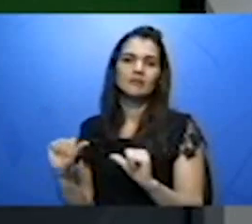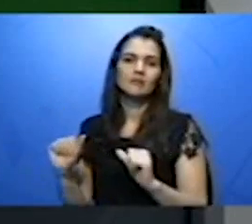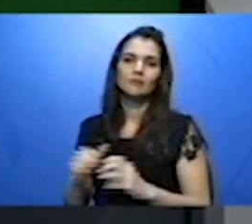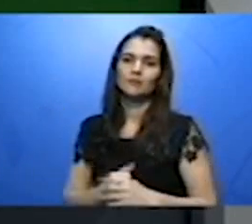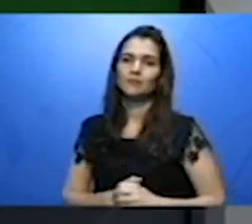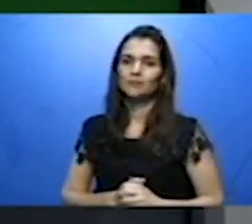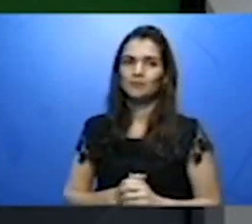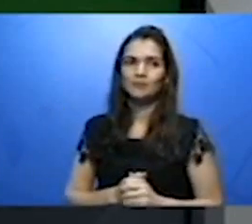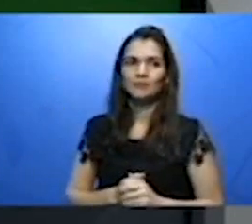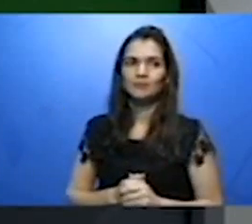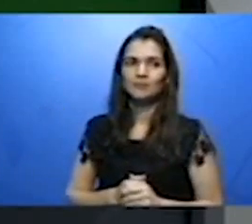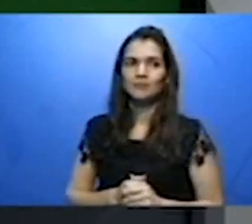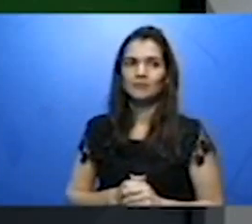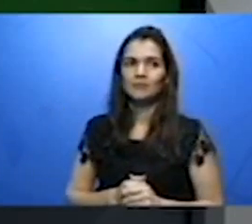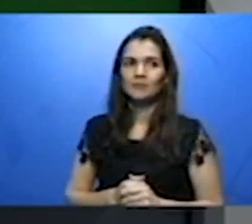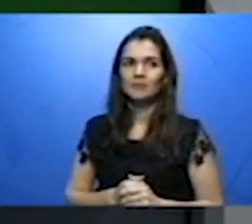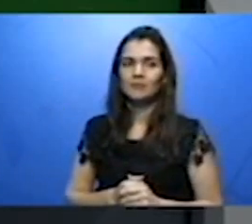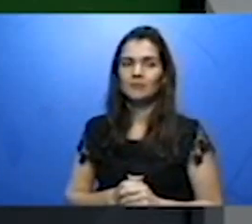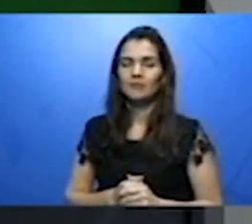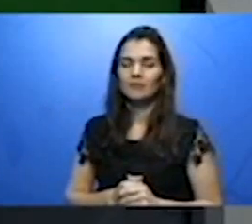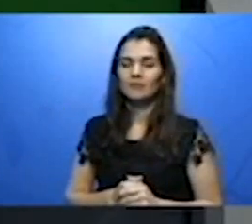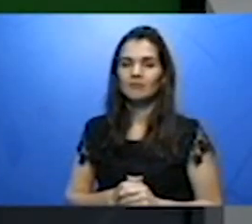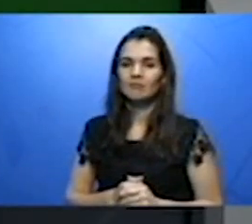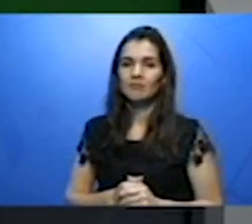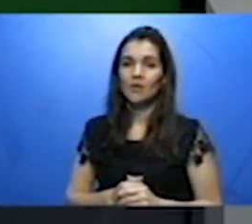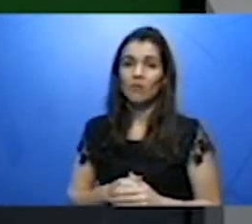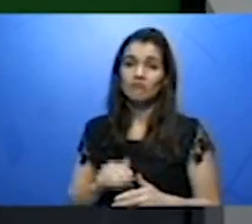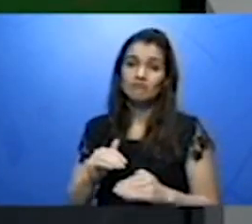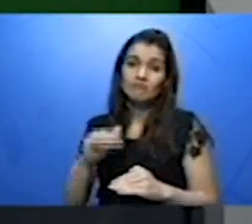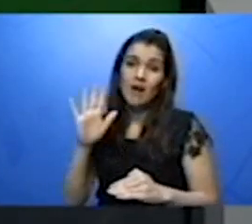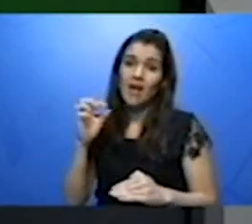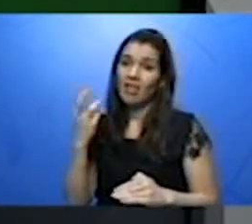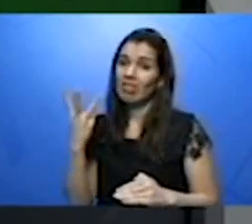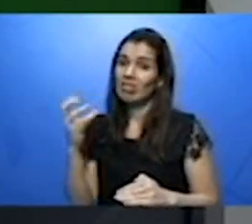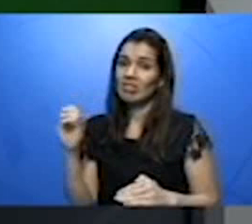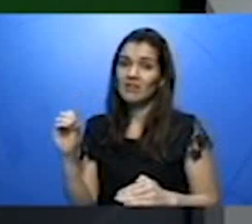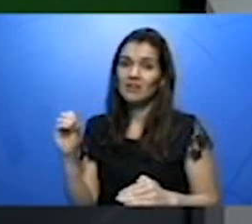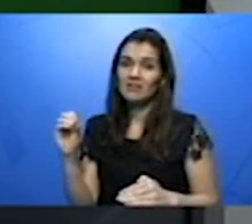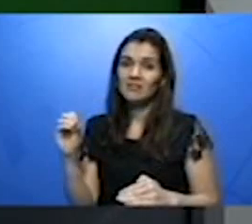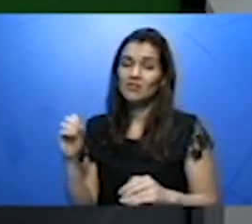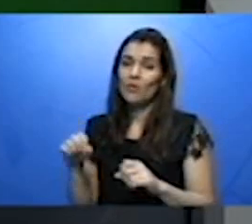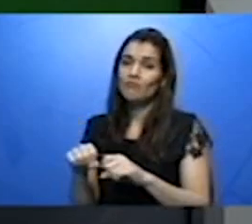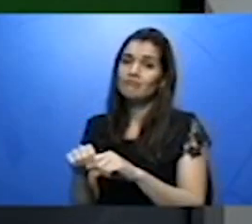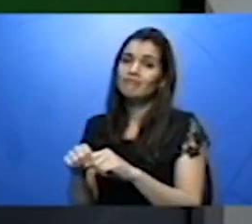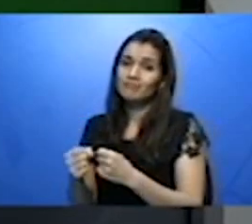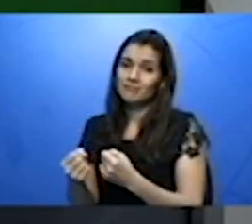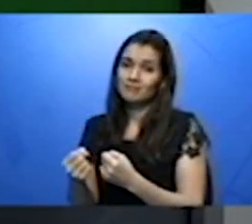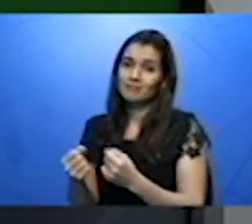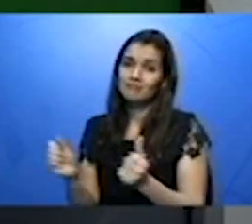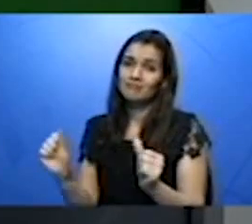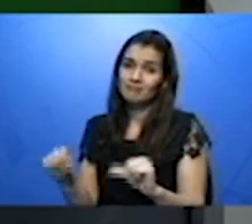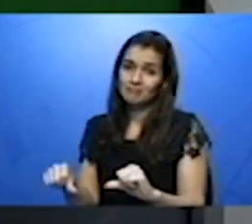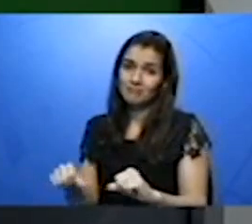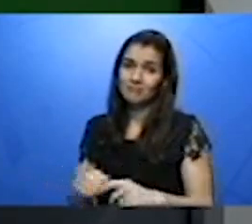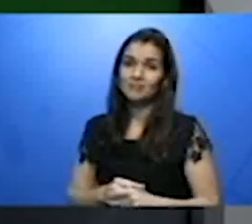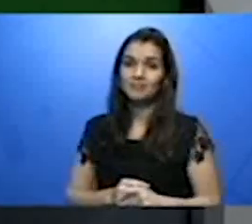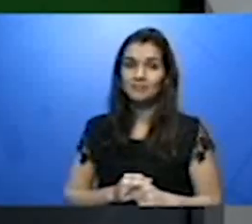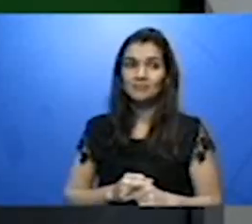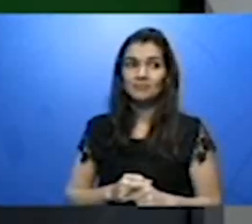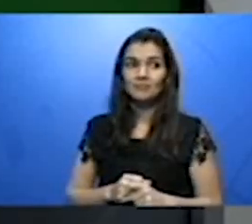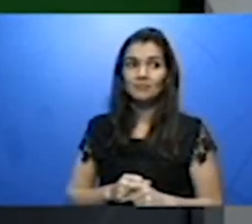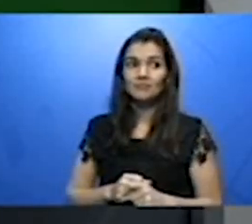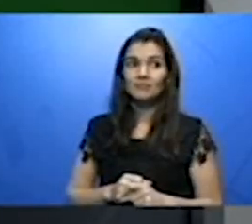a capacidade máxima da balança baby 30kg mais do que isso ela não vai registrar a medida correta